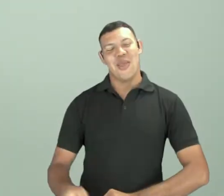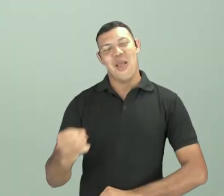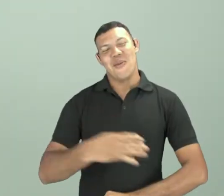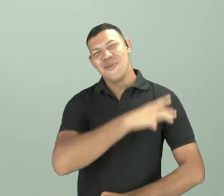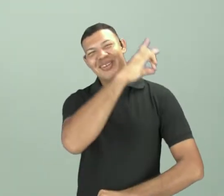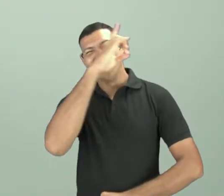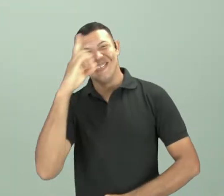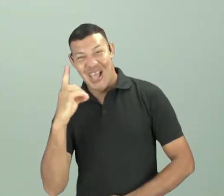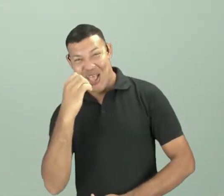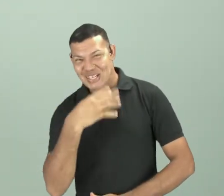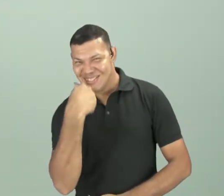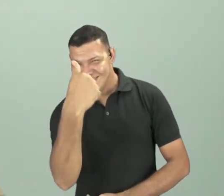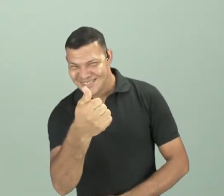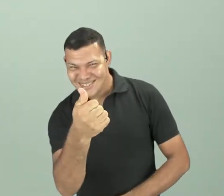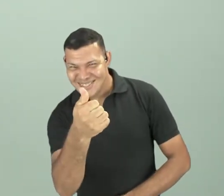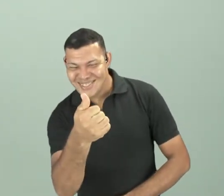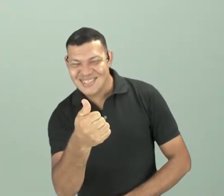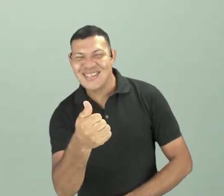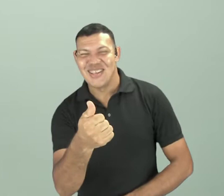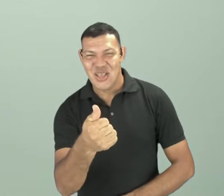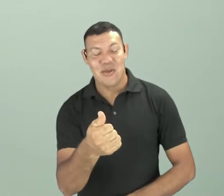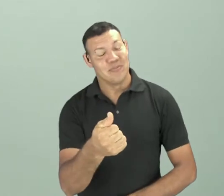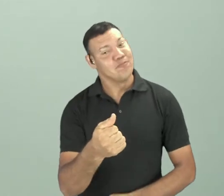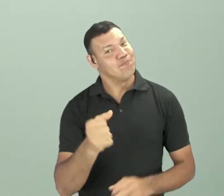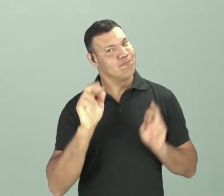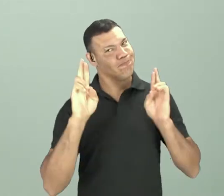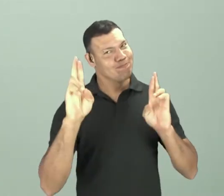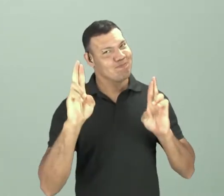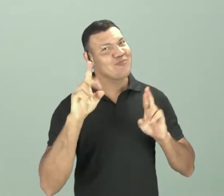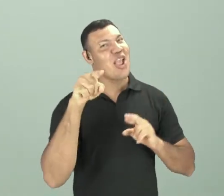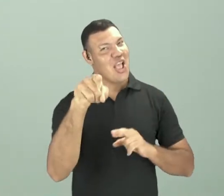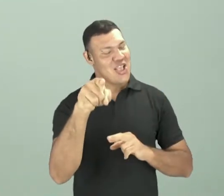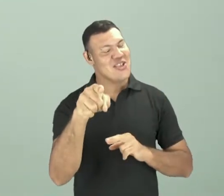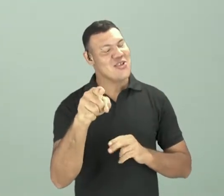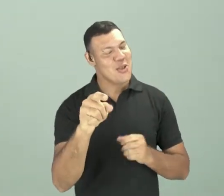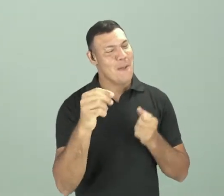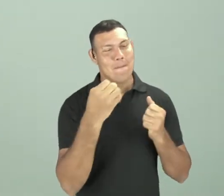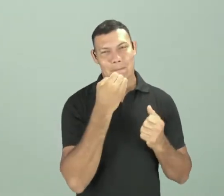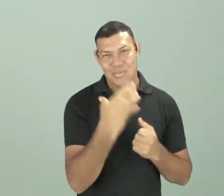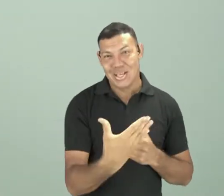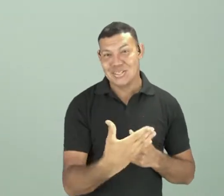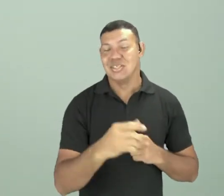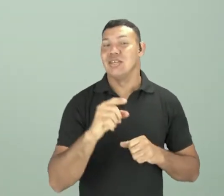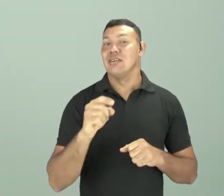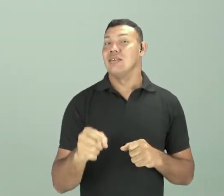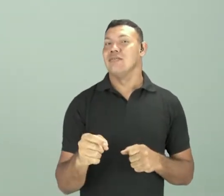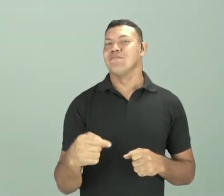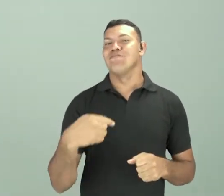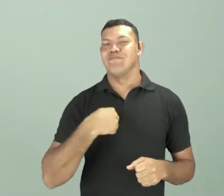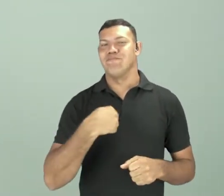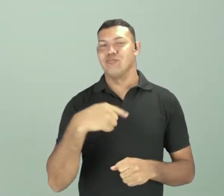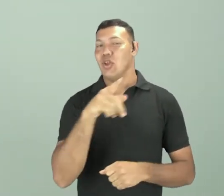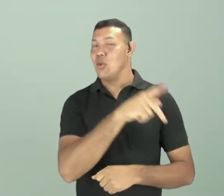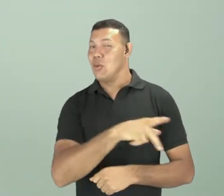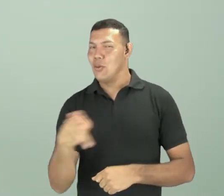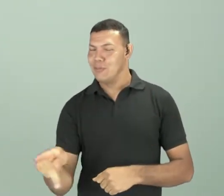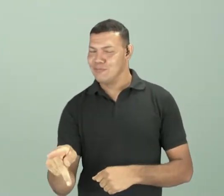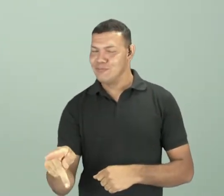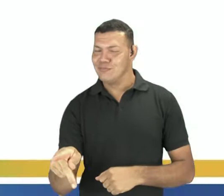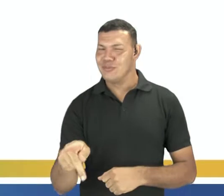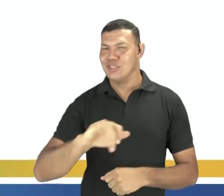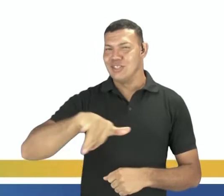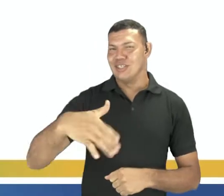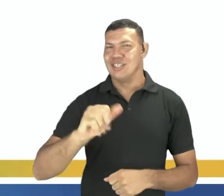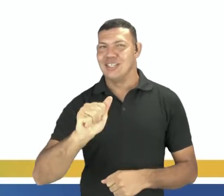Bom dia, tudo bem com você? Eu espero que você esteja bem. Eu sou a professora Jamile e nós vamos dar aula de língua portuguesa hoje. O